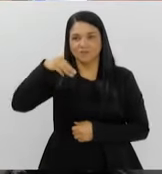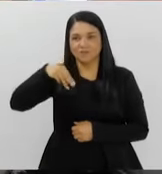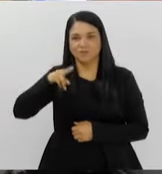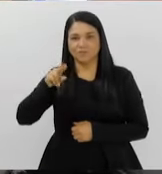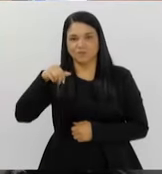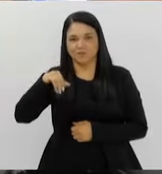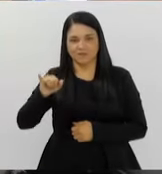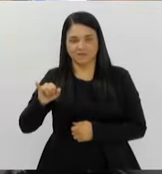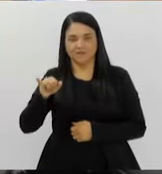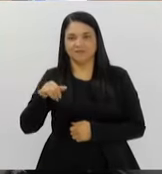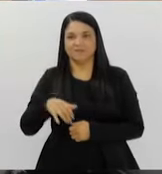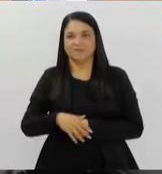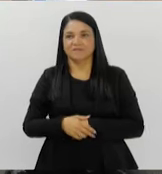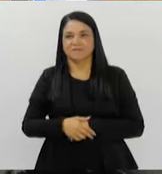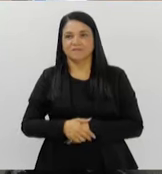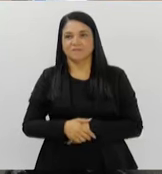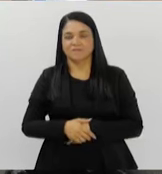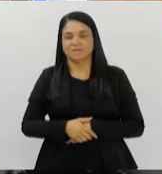Só um minuto.